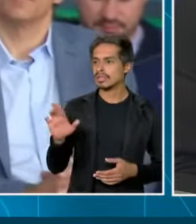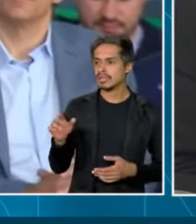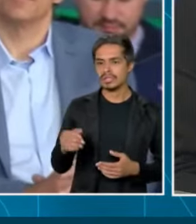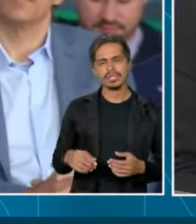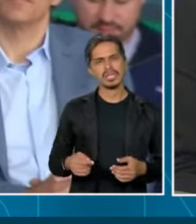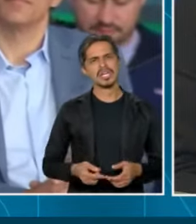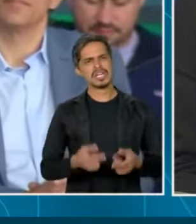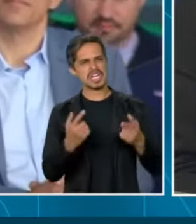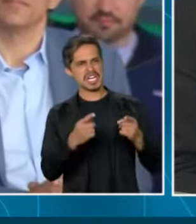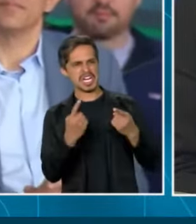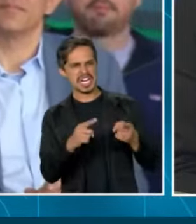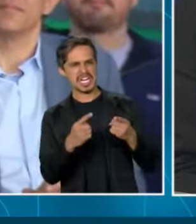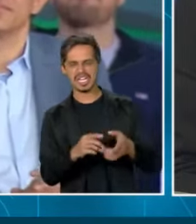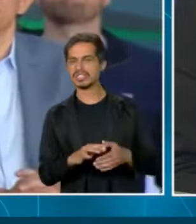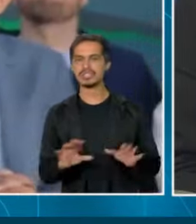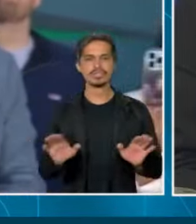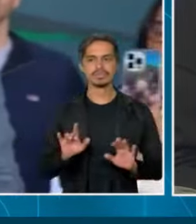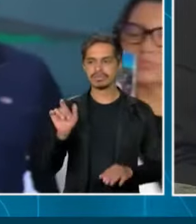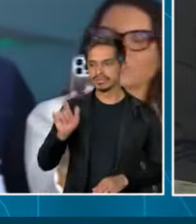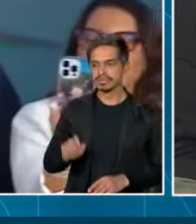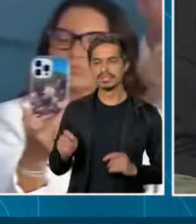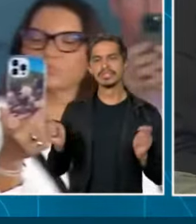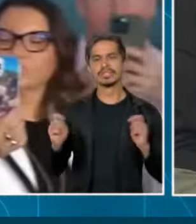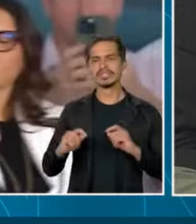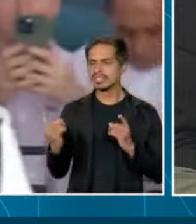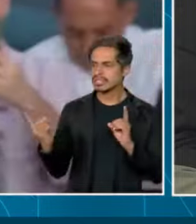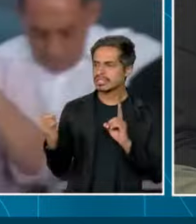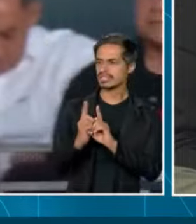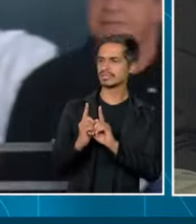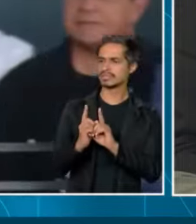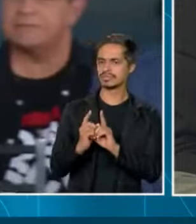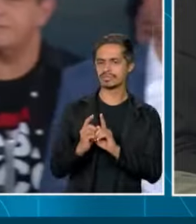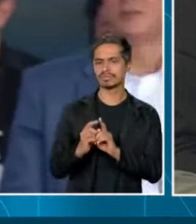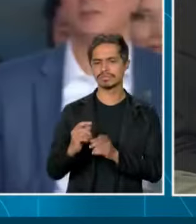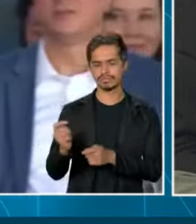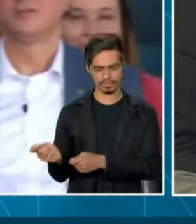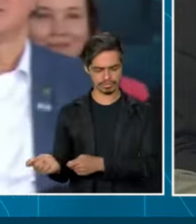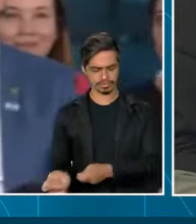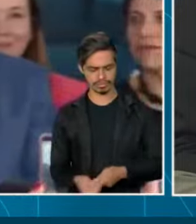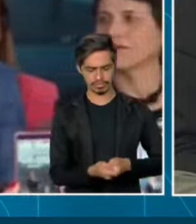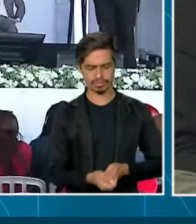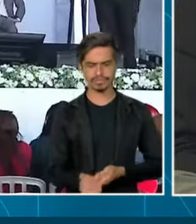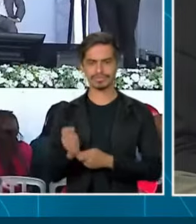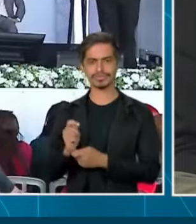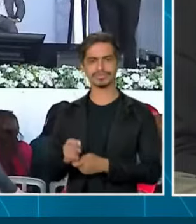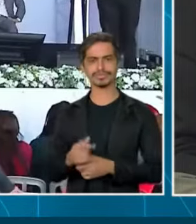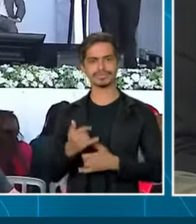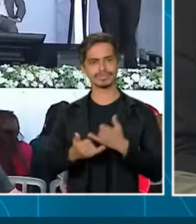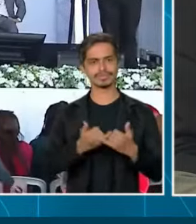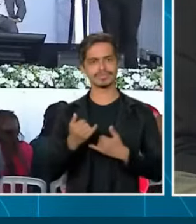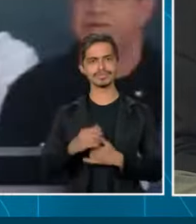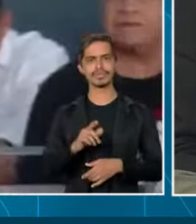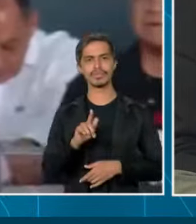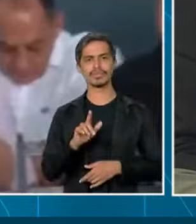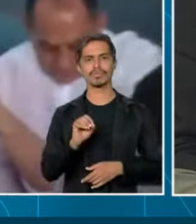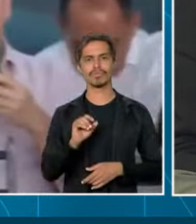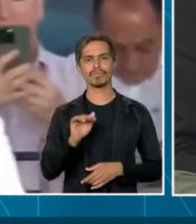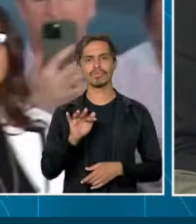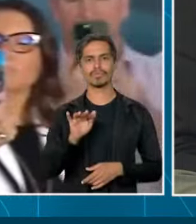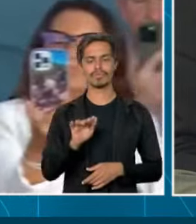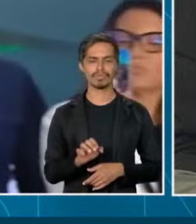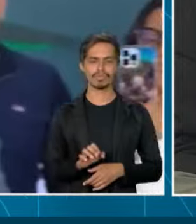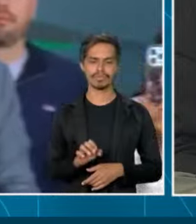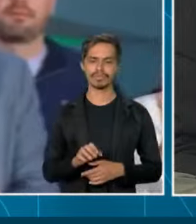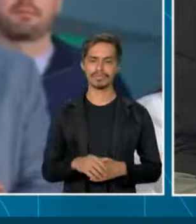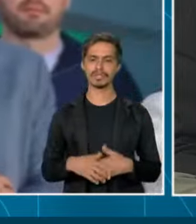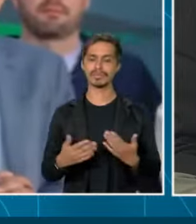dizem que sim, e 67% acham que o governo não deve satisfação ao mercado, e sim aos mais pobres, e também a